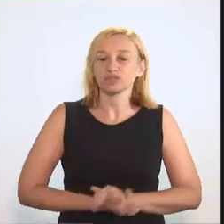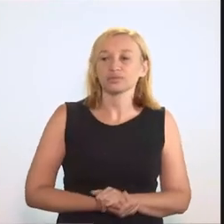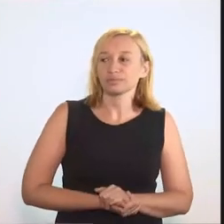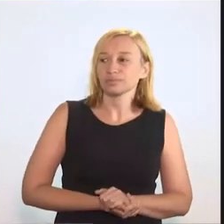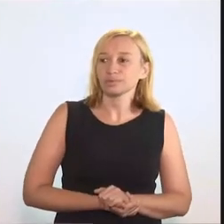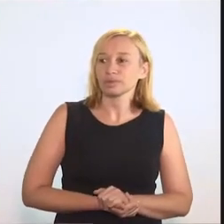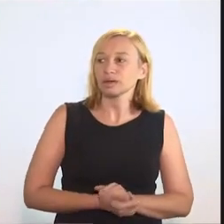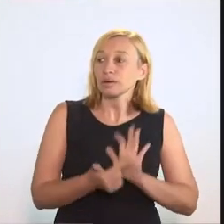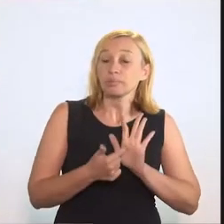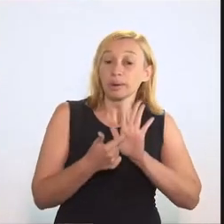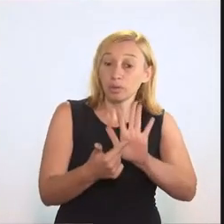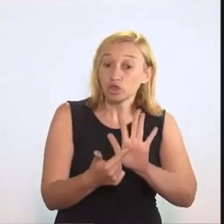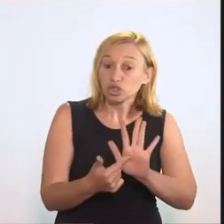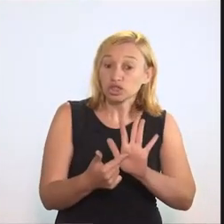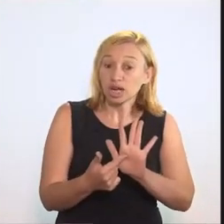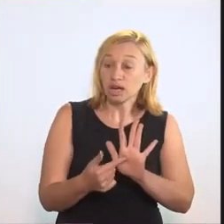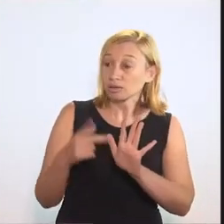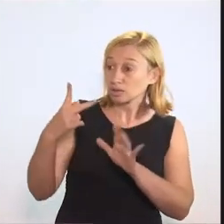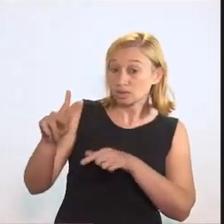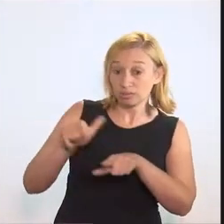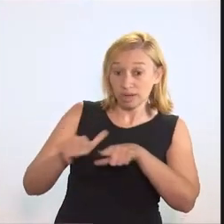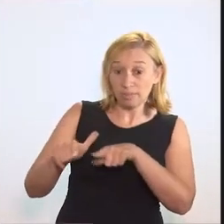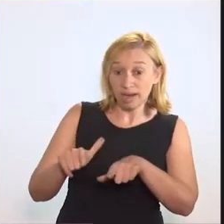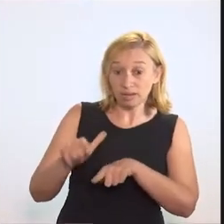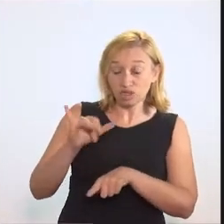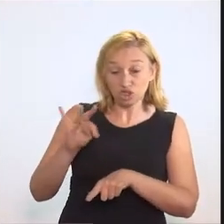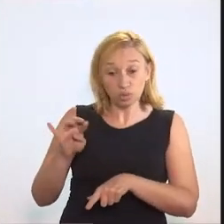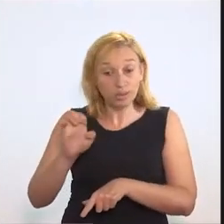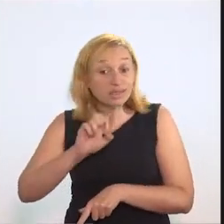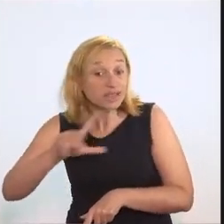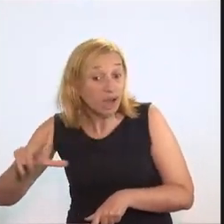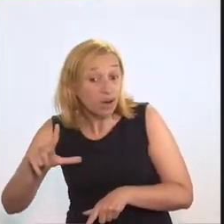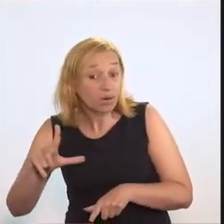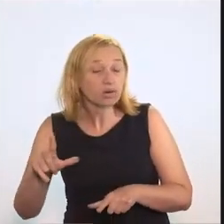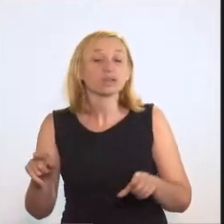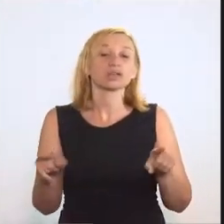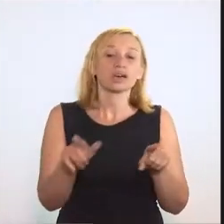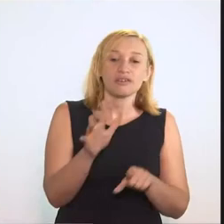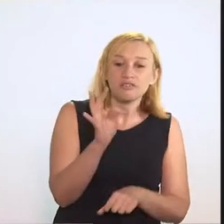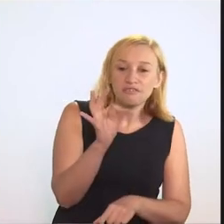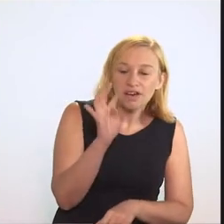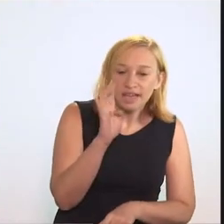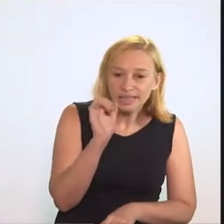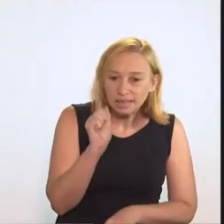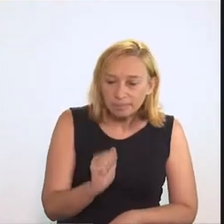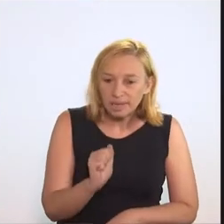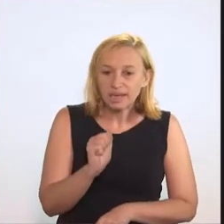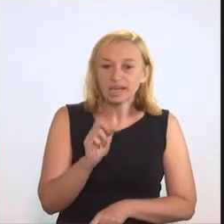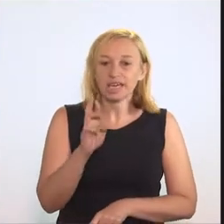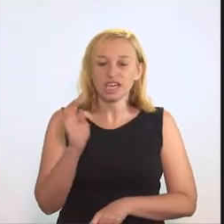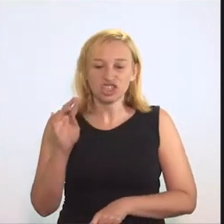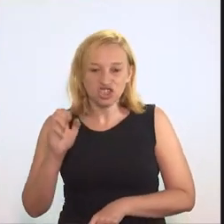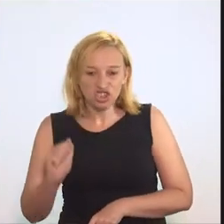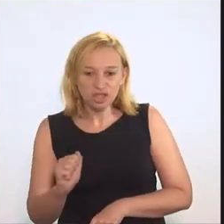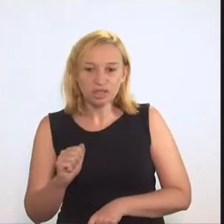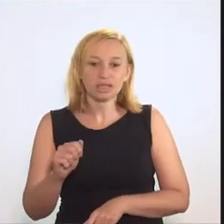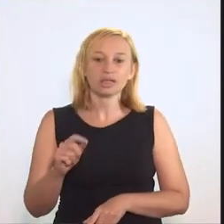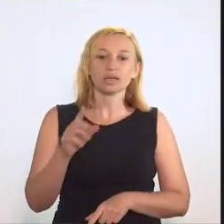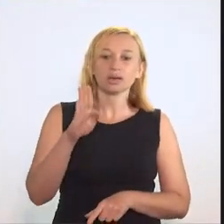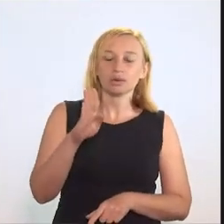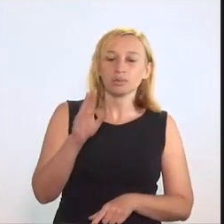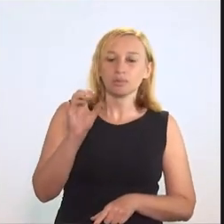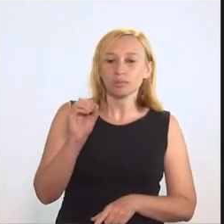XX para mostrar sua obra instrumental, né? A Fátima Regina trouxe